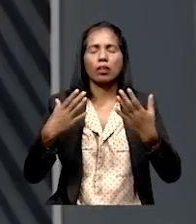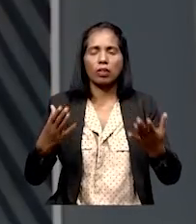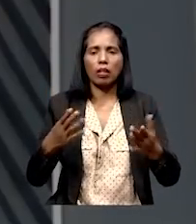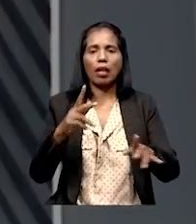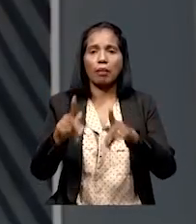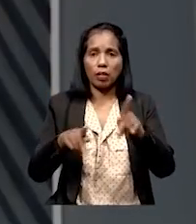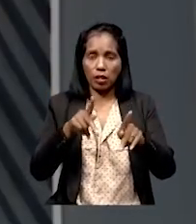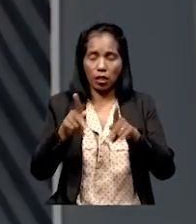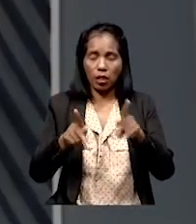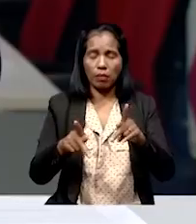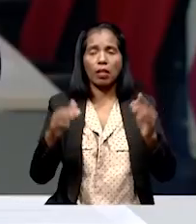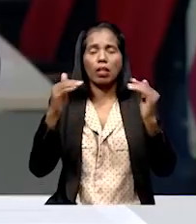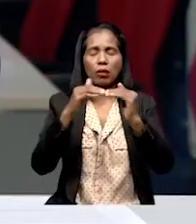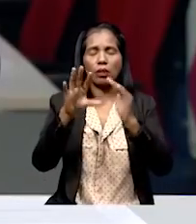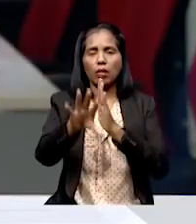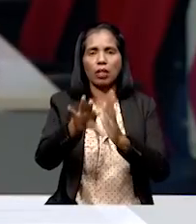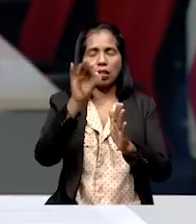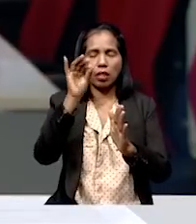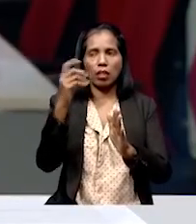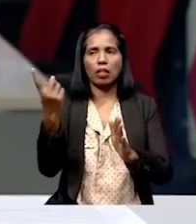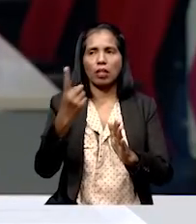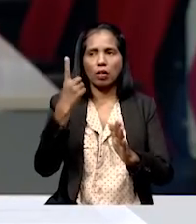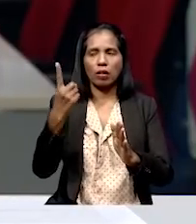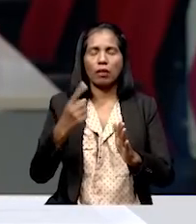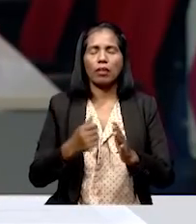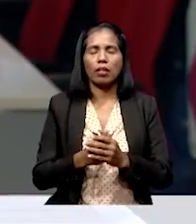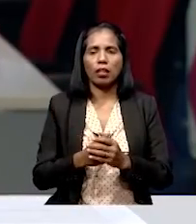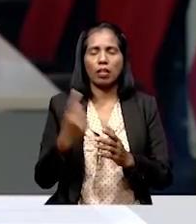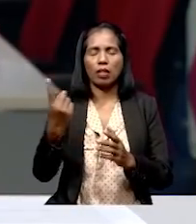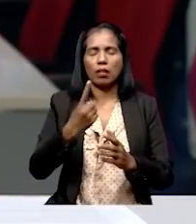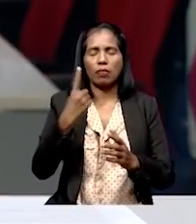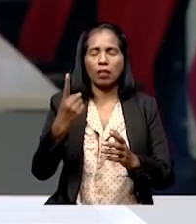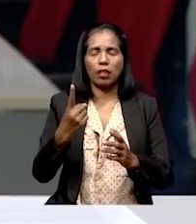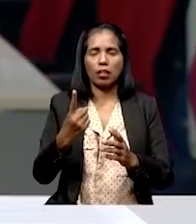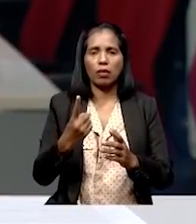conferência hílica, mantém a estrutura atual? Antigo, né?